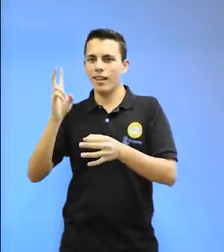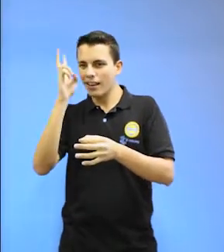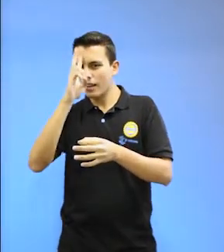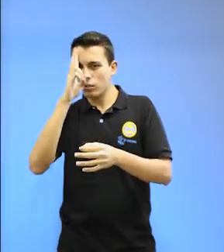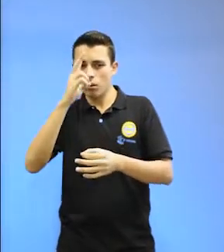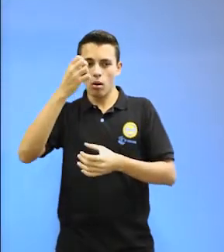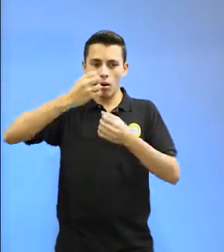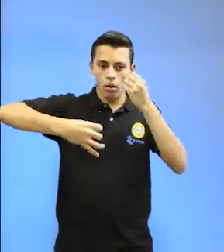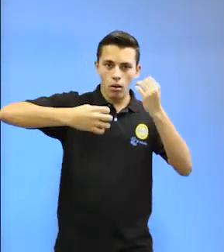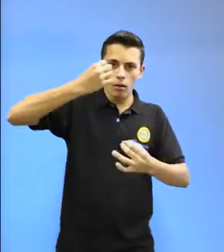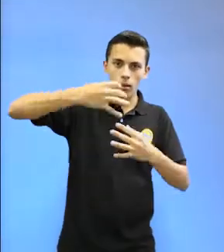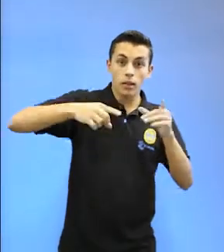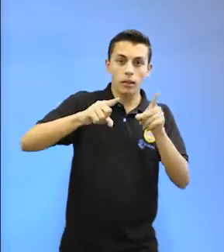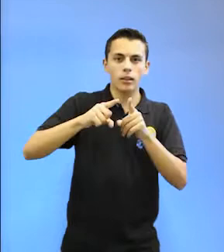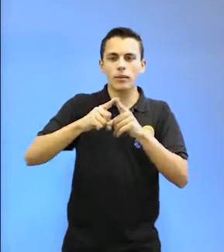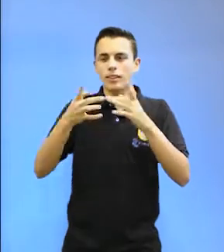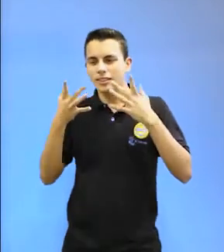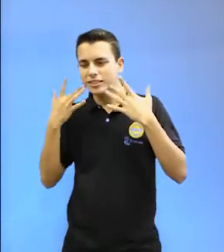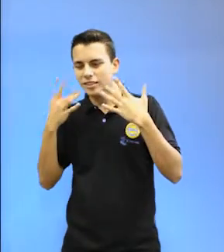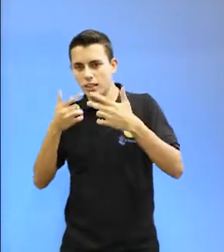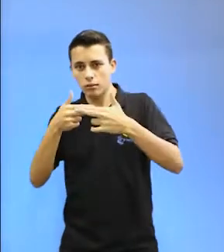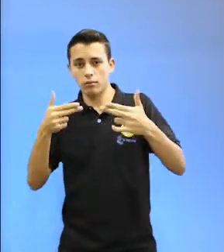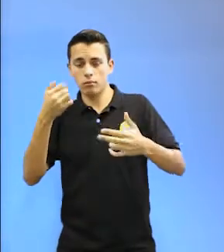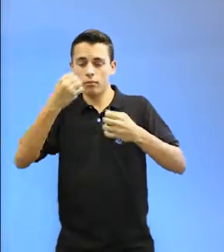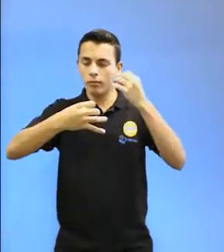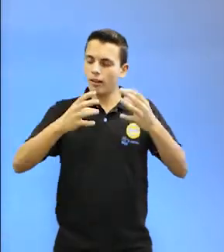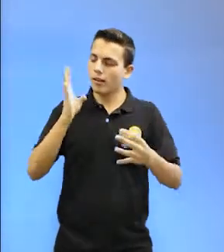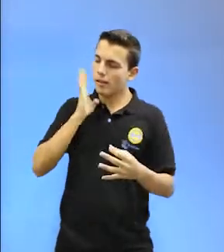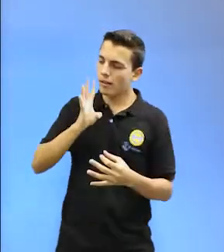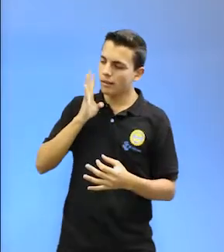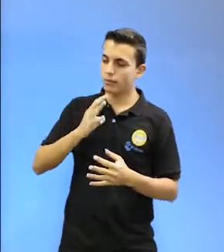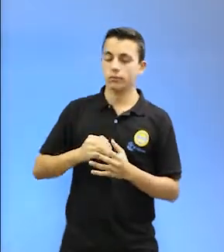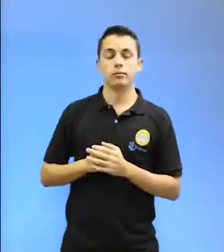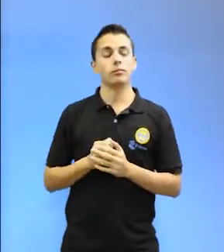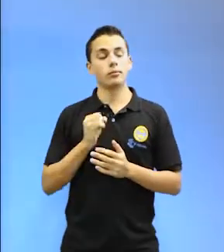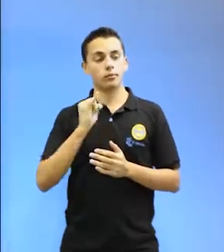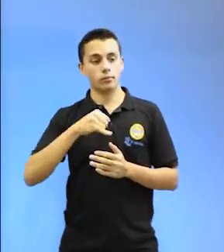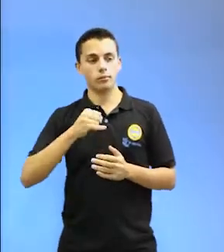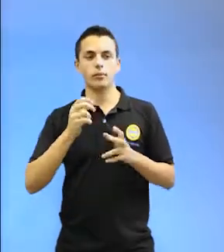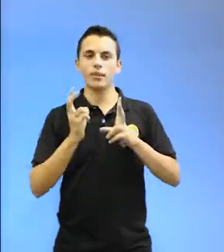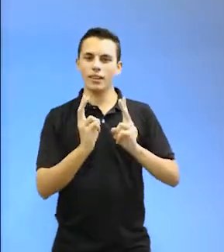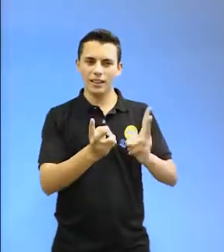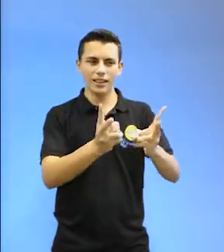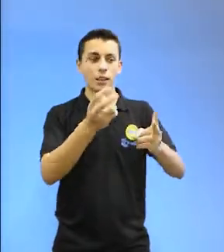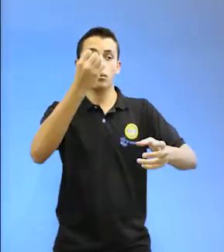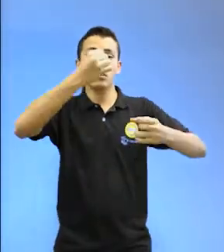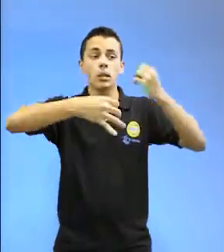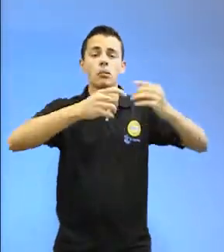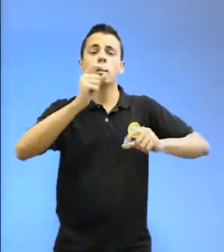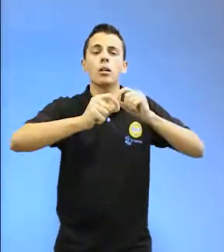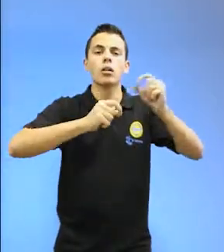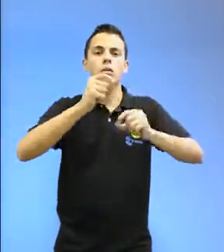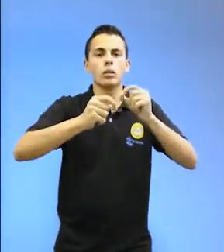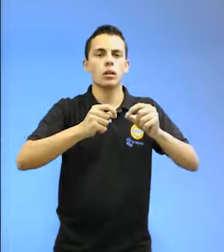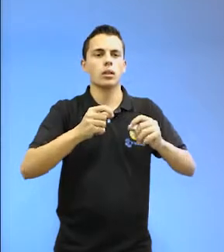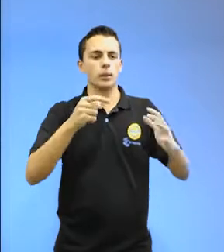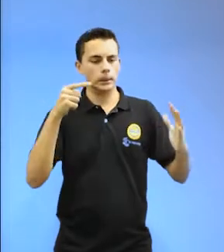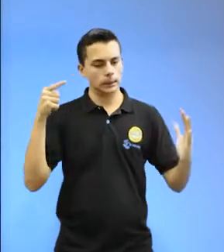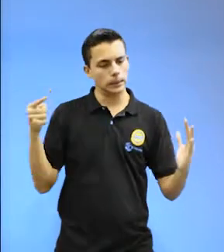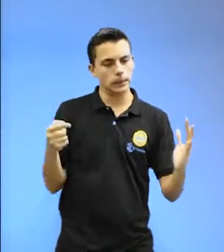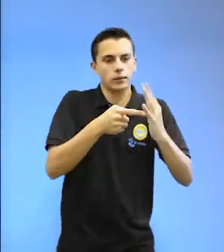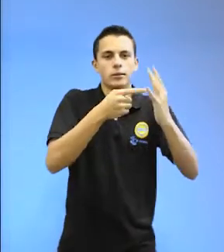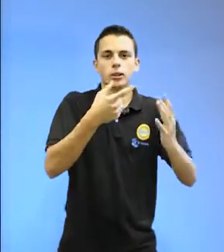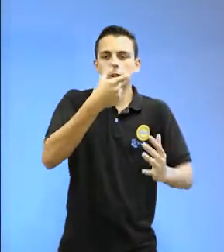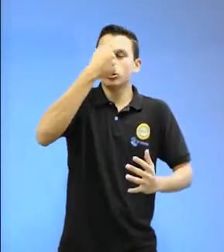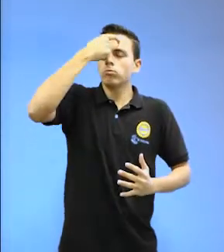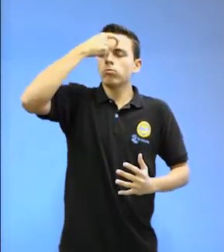além dos teatrinhos. Exatamente, é. Sempre falando sobre alguma coisa que vai afetar a nossa consciência como